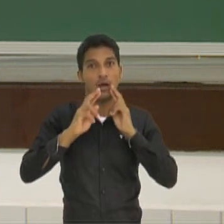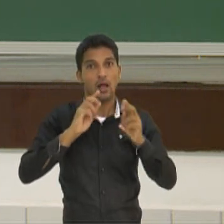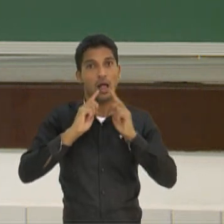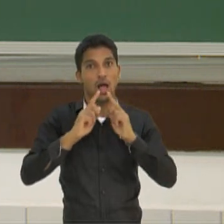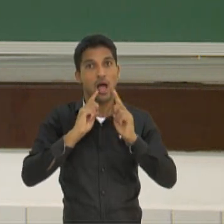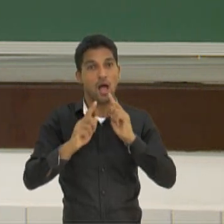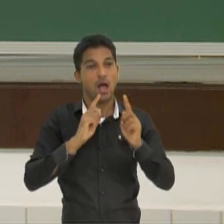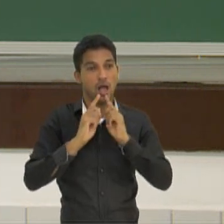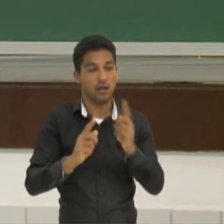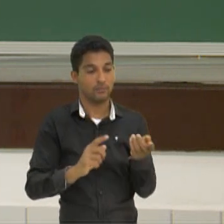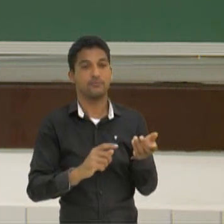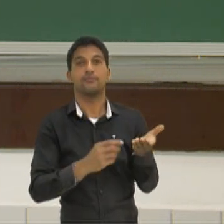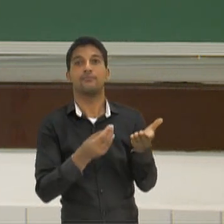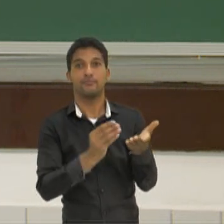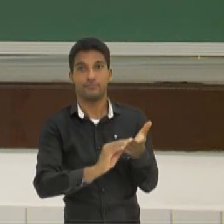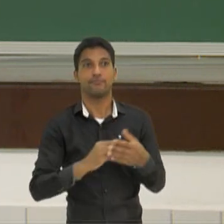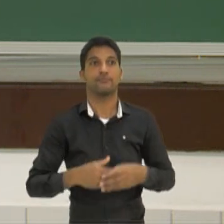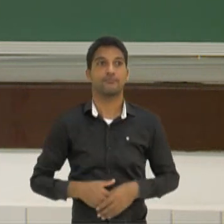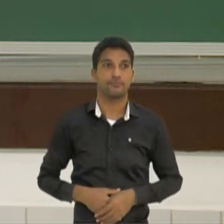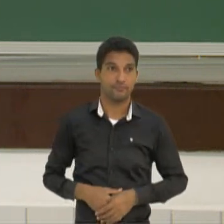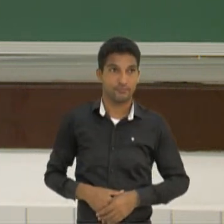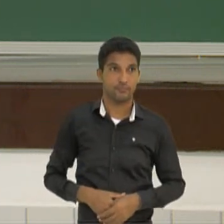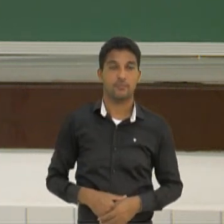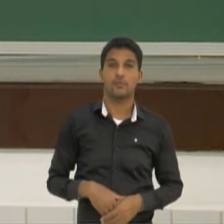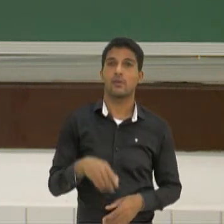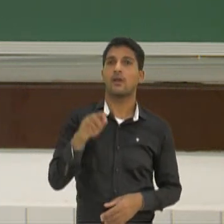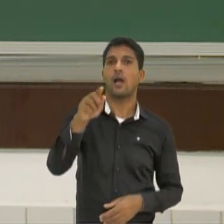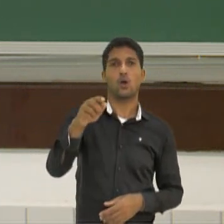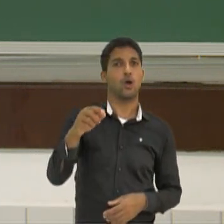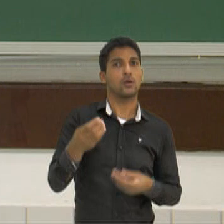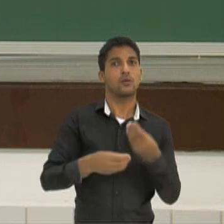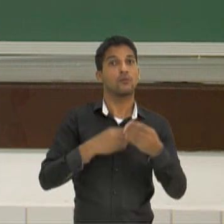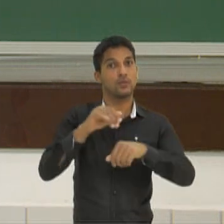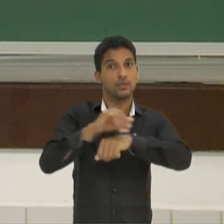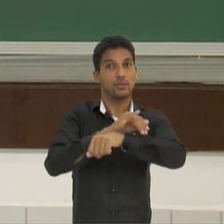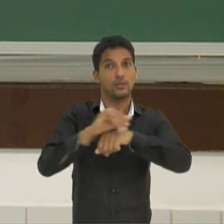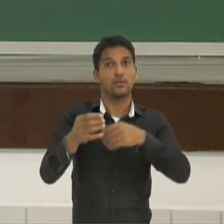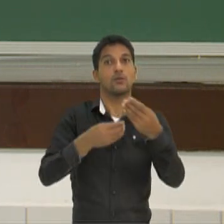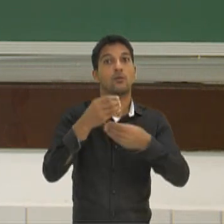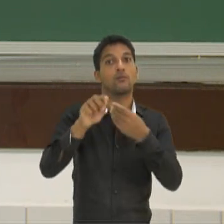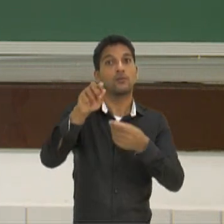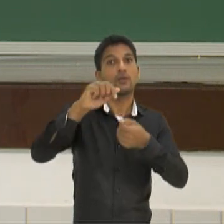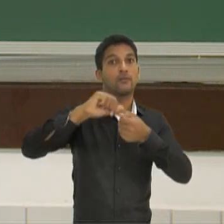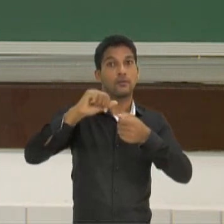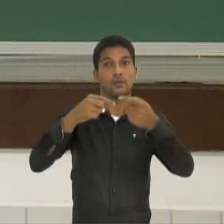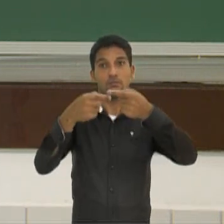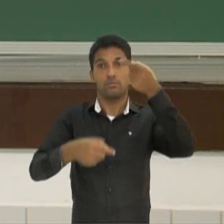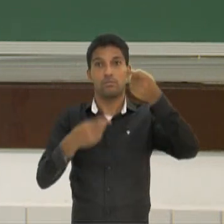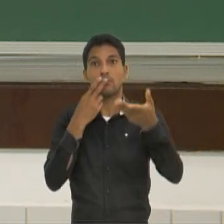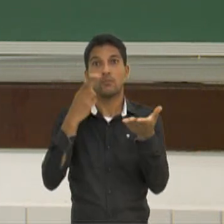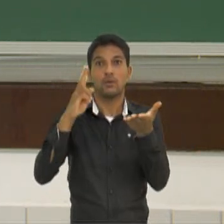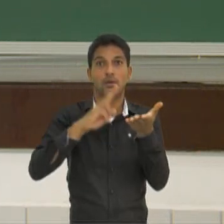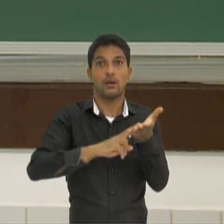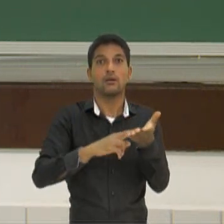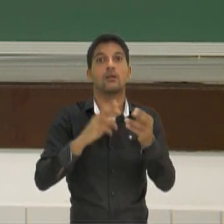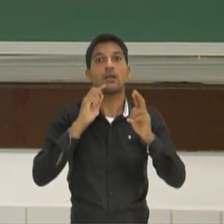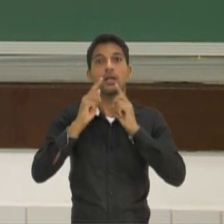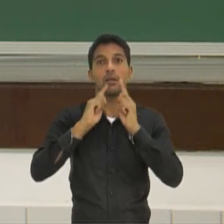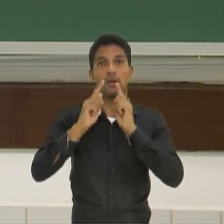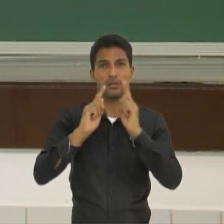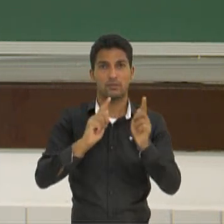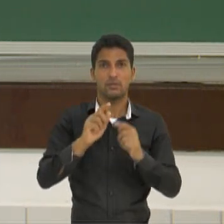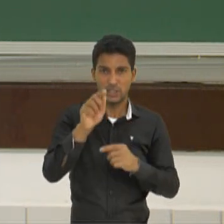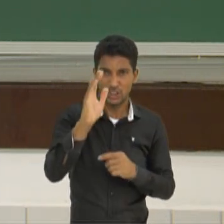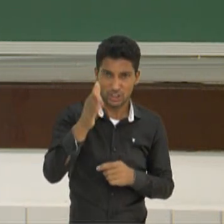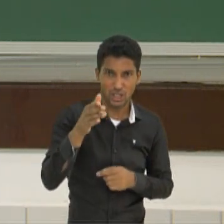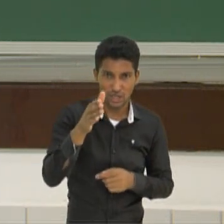carta de reclamação? Já aconteceu alguma vez quando vocês comprarem algum produto, o produto demorar para chegar, ou quando chega não é aquilo que vocês imaginavam,